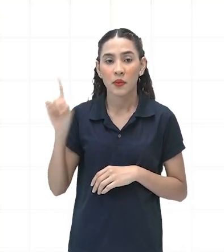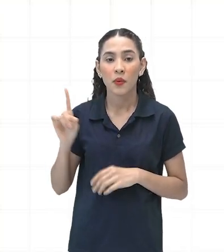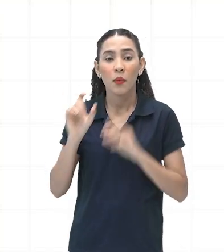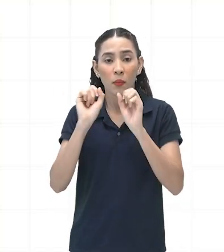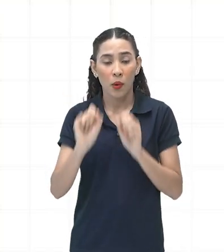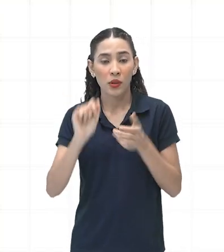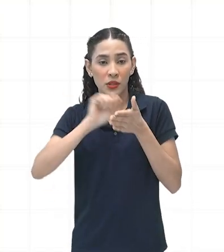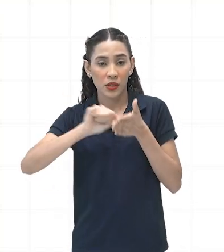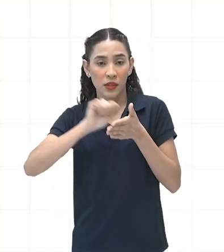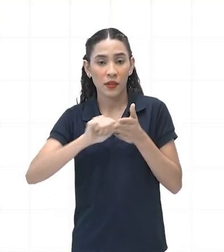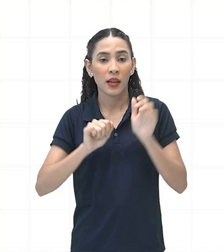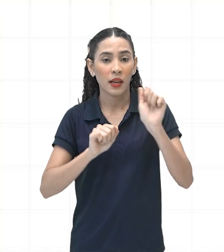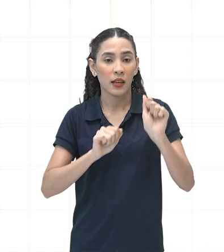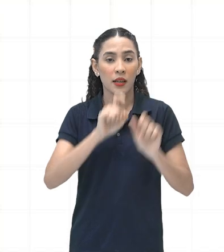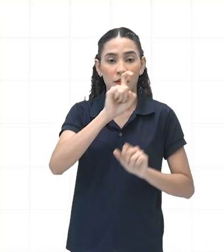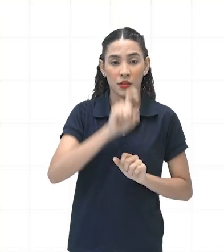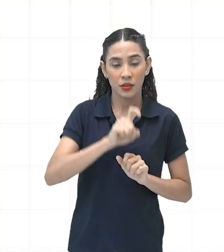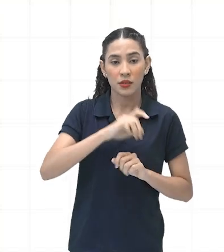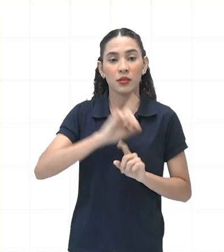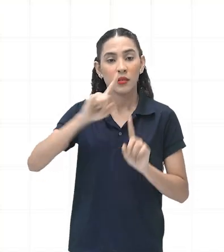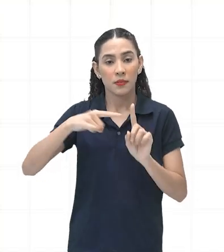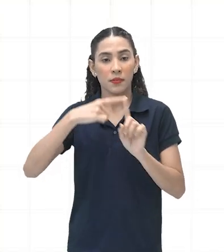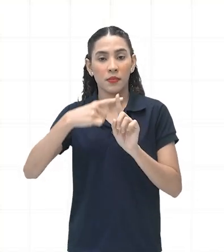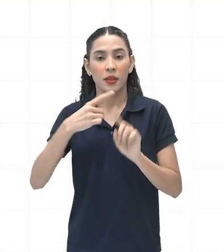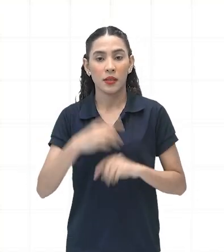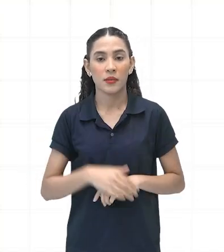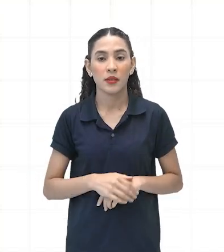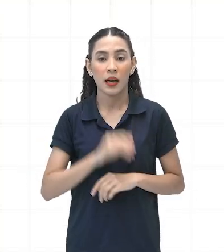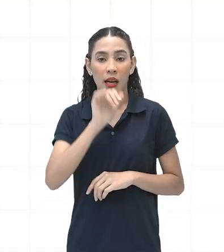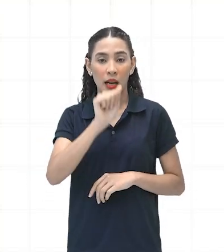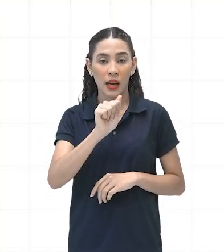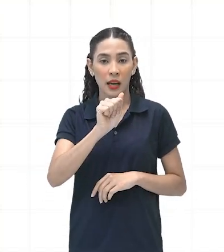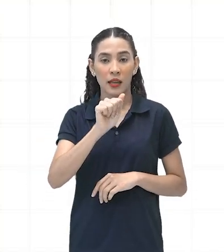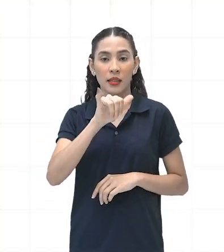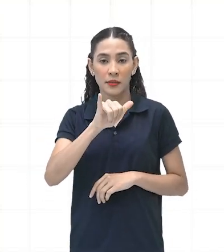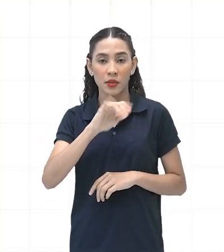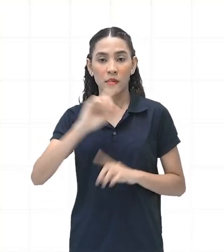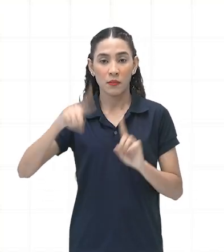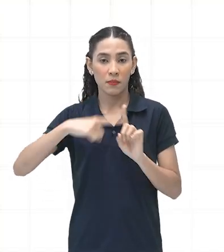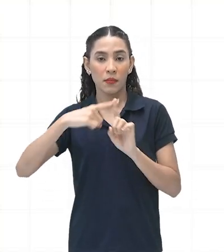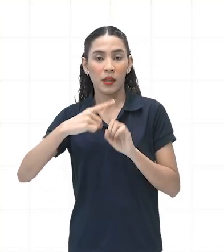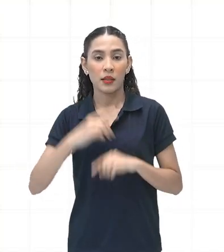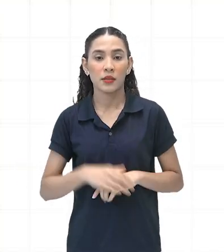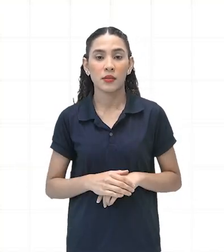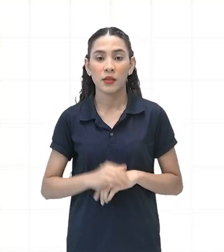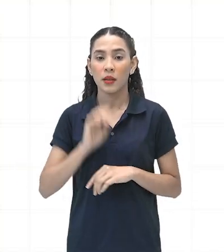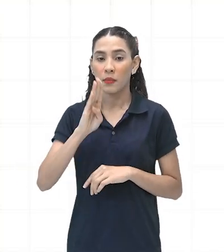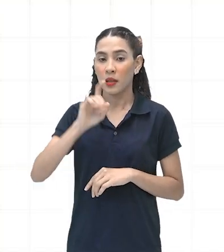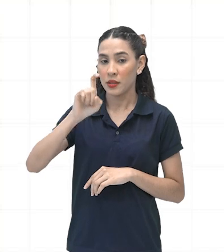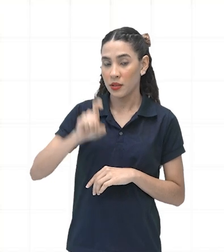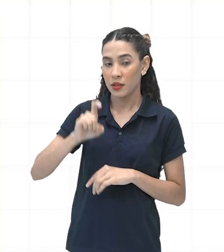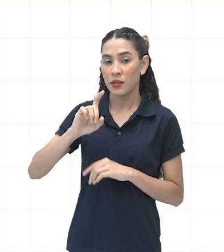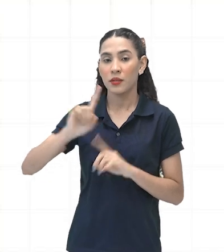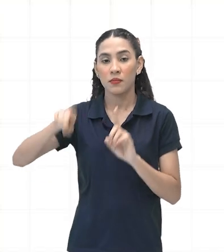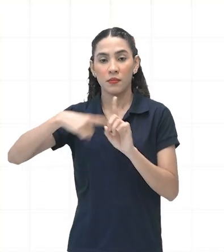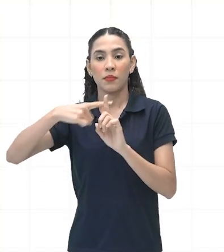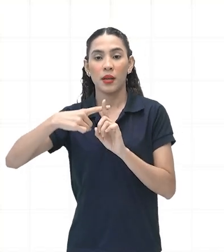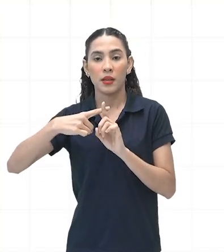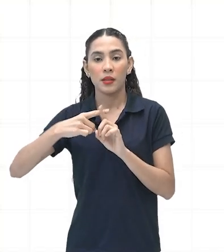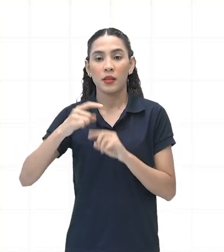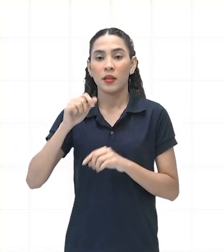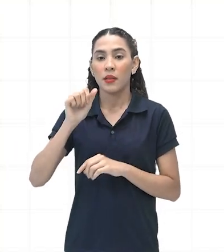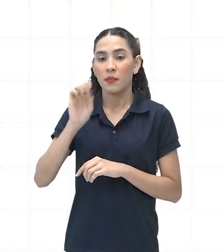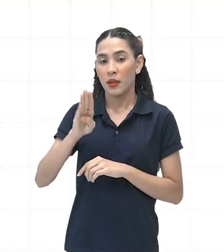posso escrever como sendo AX mais AY mais BX